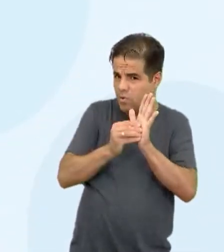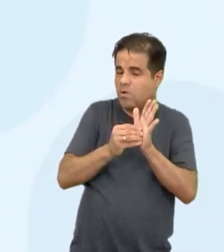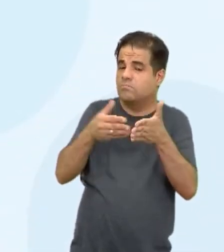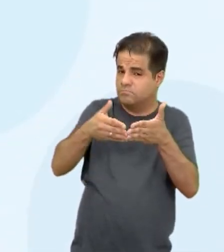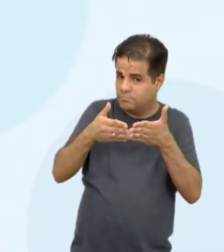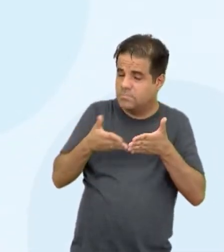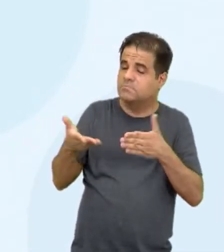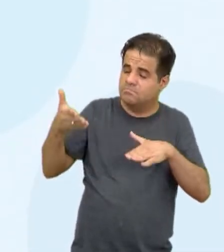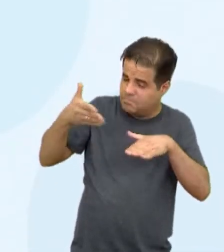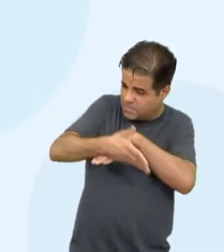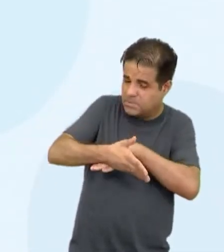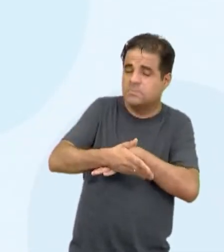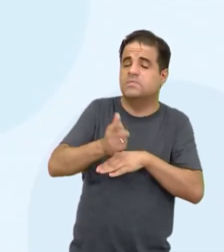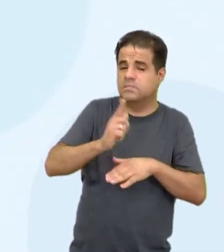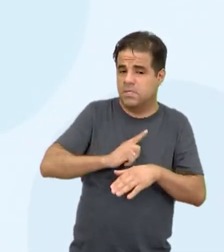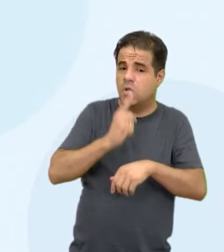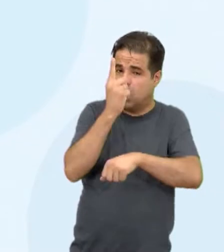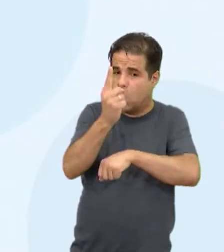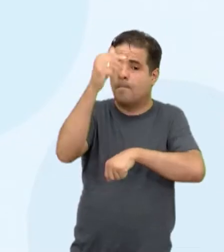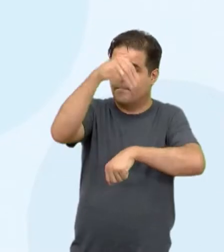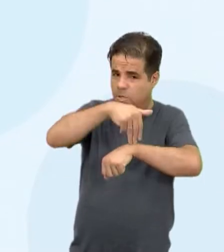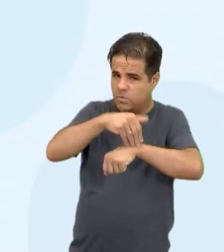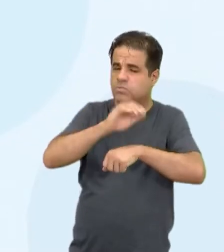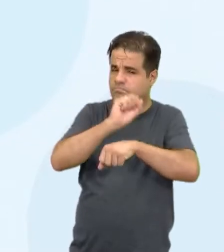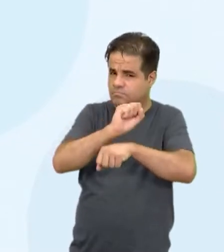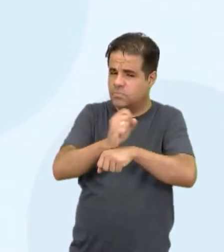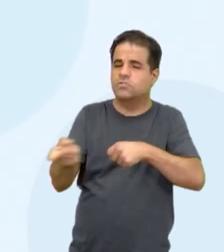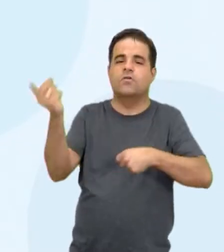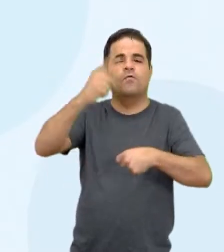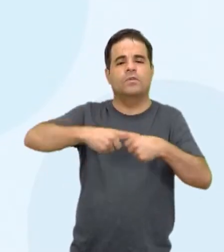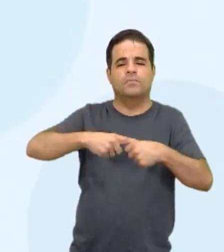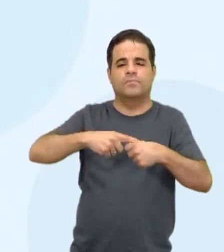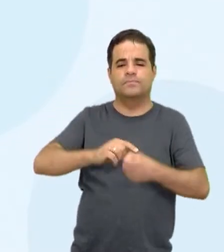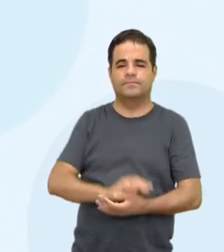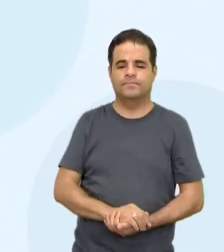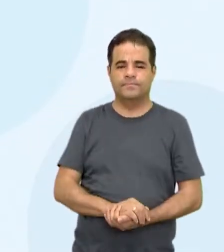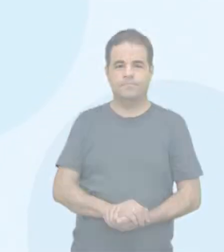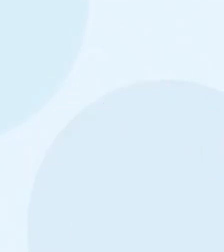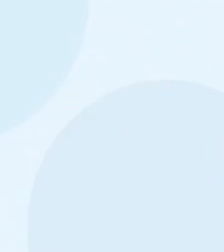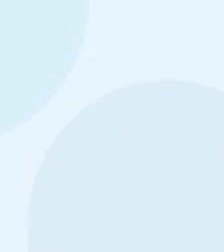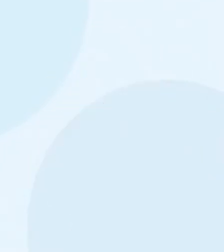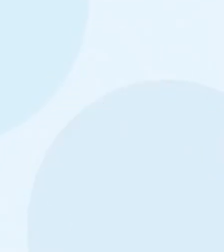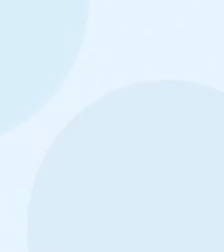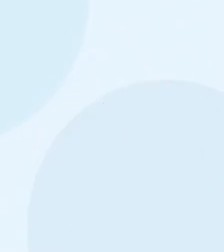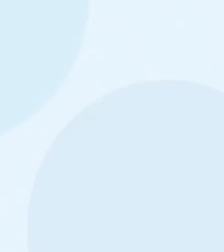gente, participem, vocês têm aí um minutinho e a gente já volta.